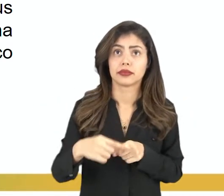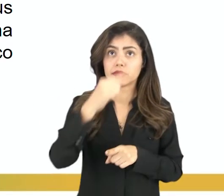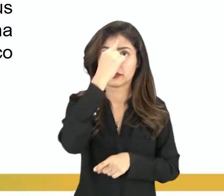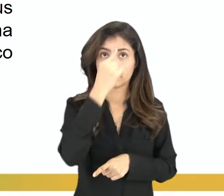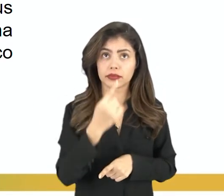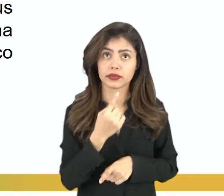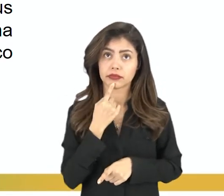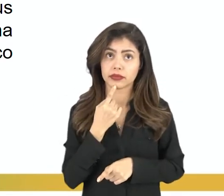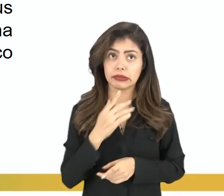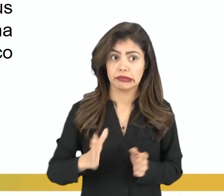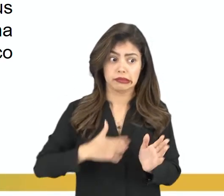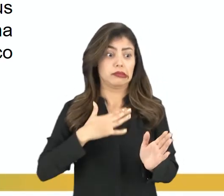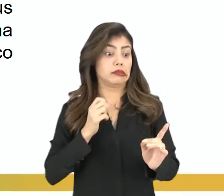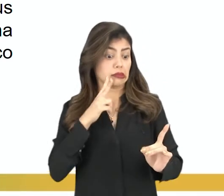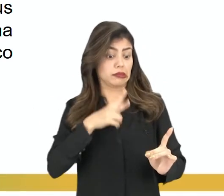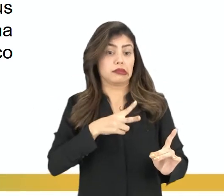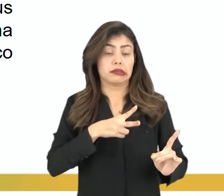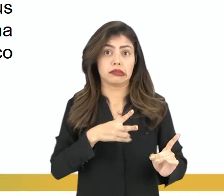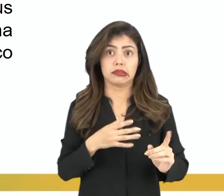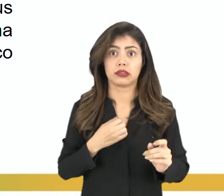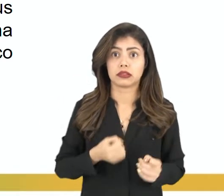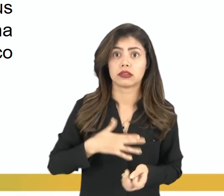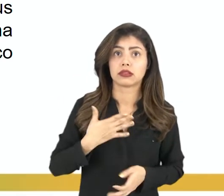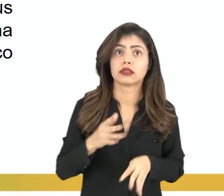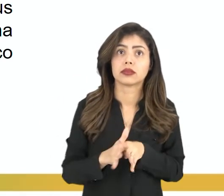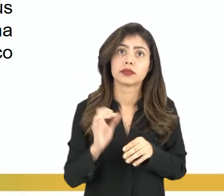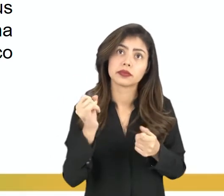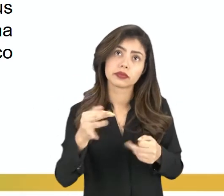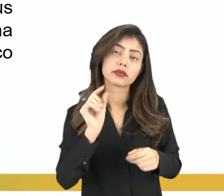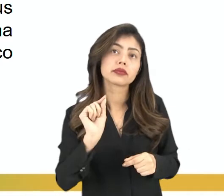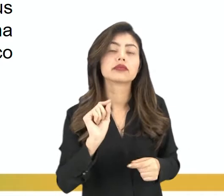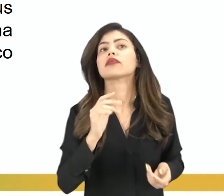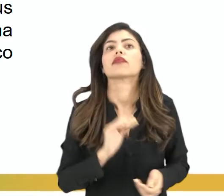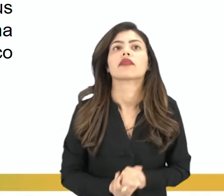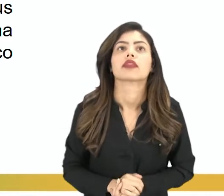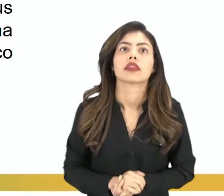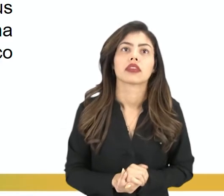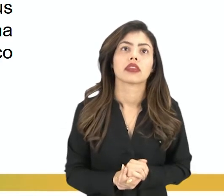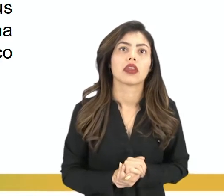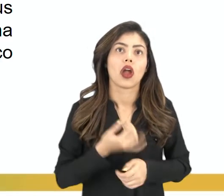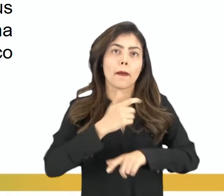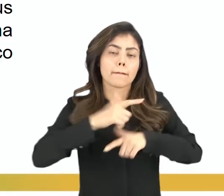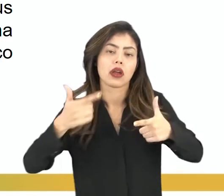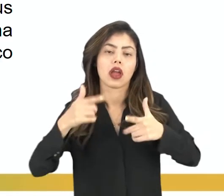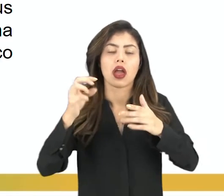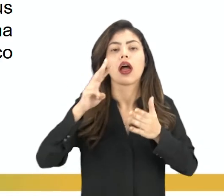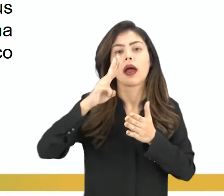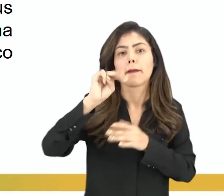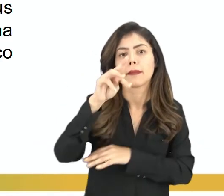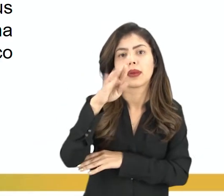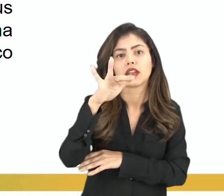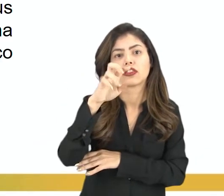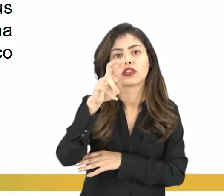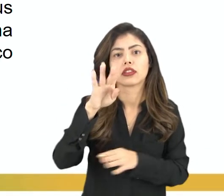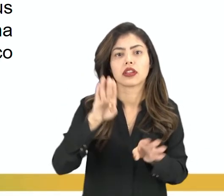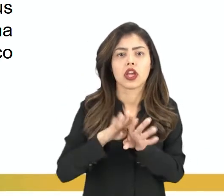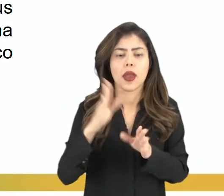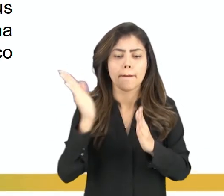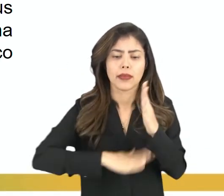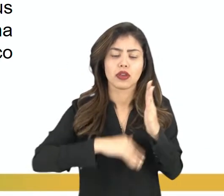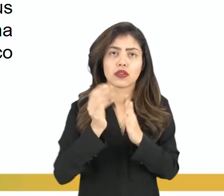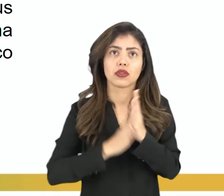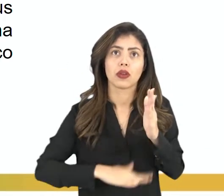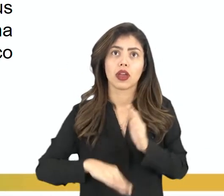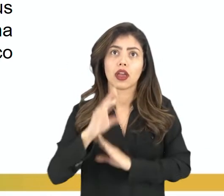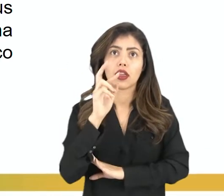que a princípio nos causa terror, né? Mas olha o que diz a imagem. O Goya foi um dos maiores mestres da pintura espanhola, foi o pintor